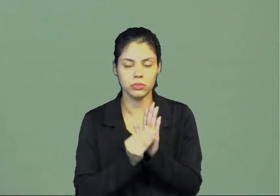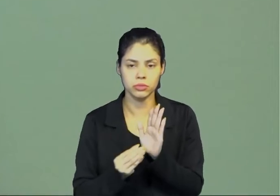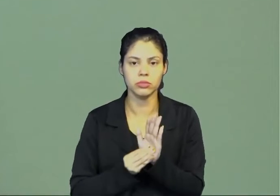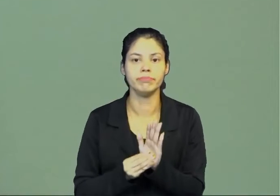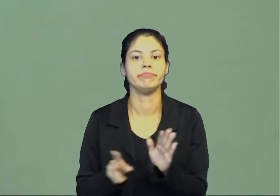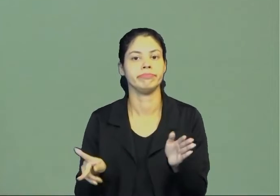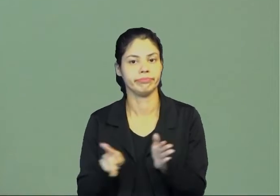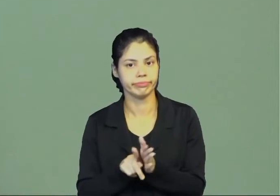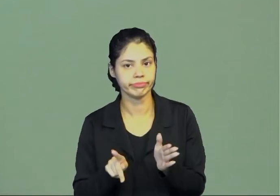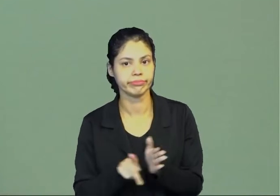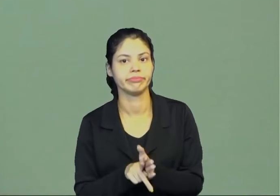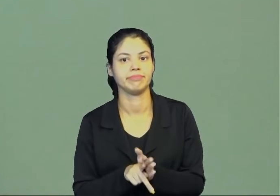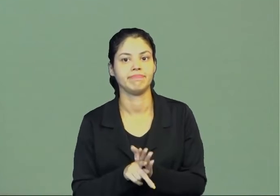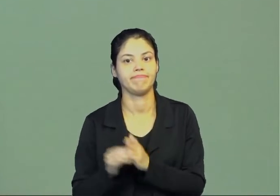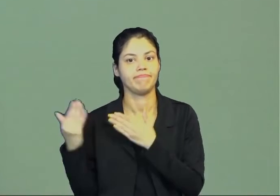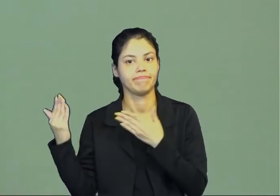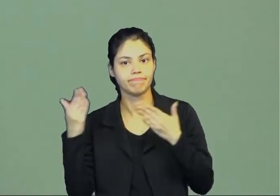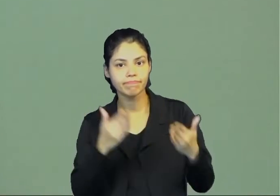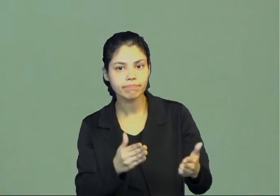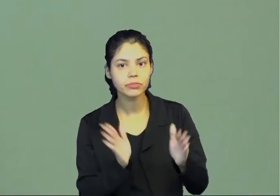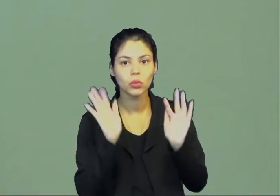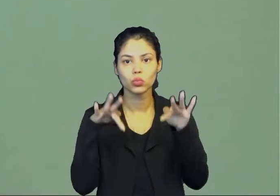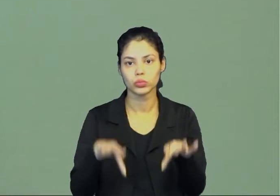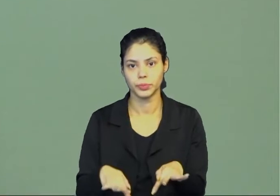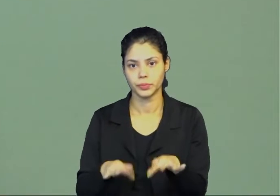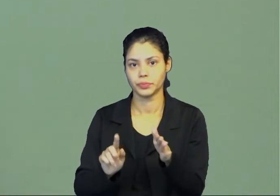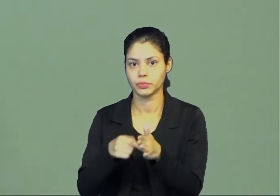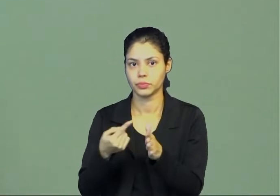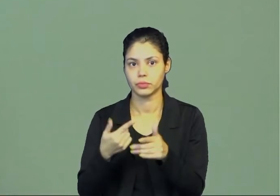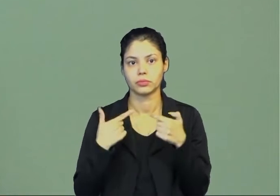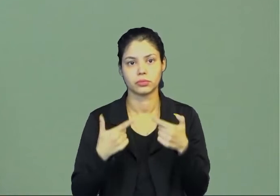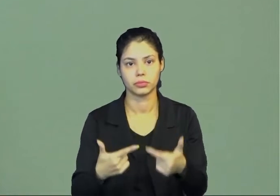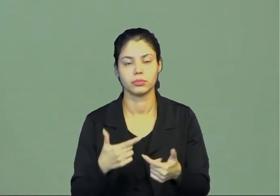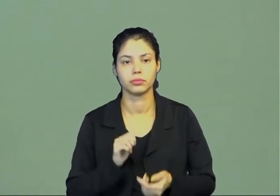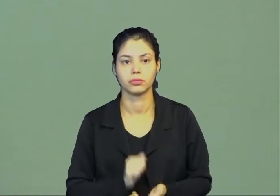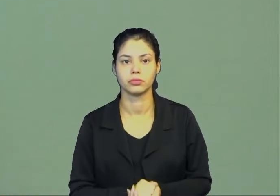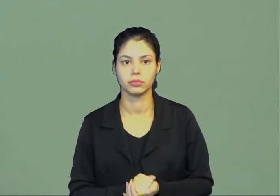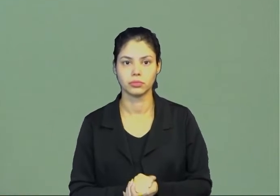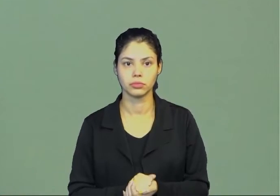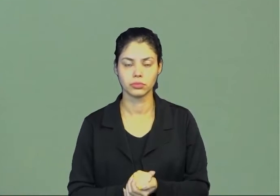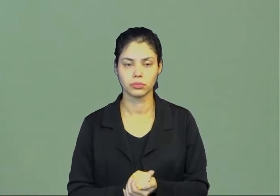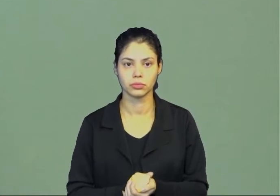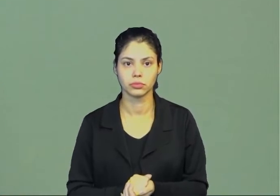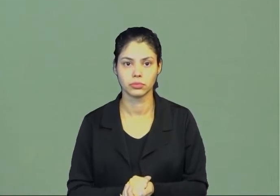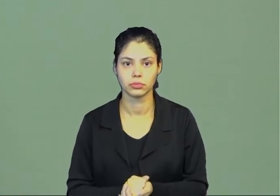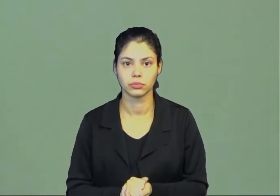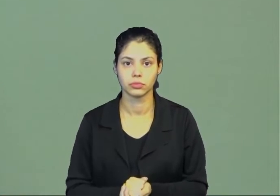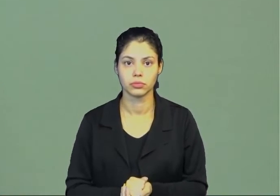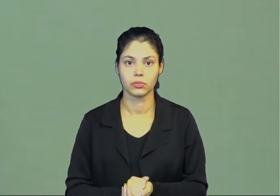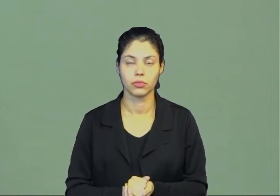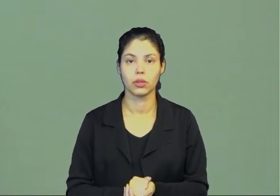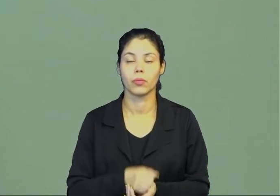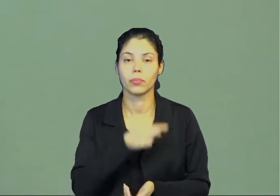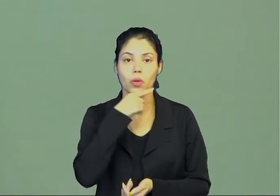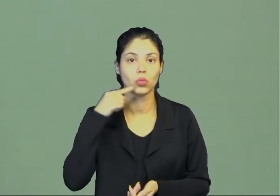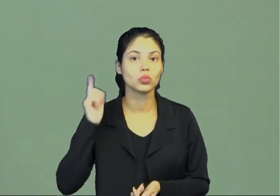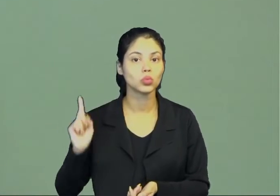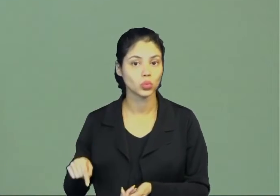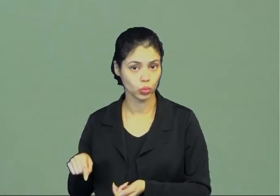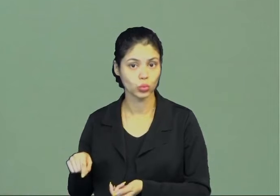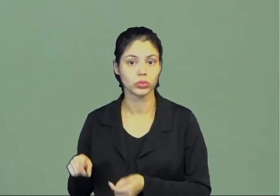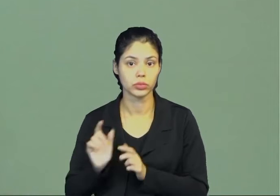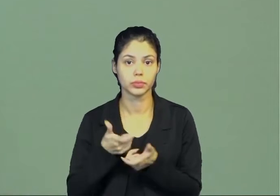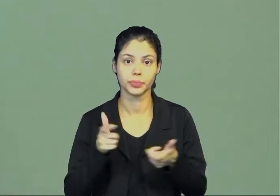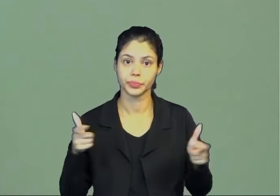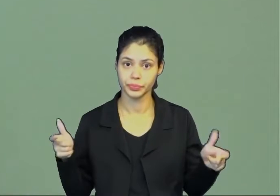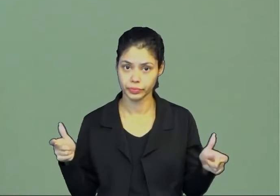né, determinaram os rumos do fim da Primeira Guerra Mundial, como, por exemplo, a eclosão da Revolução Russa, lá em território